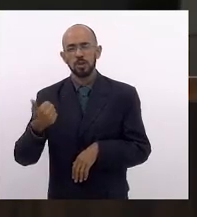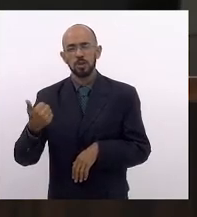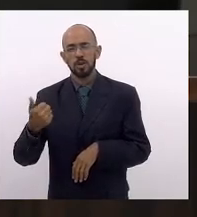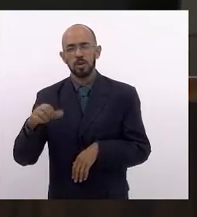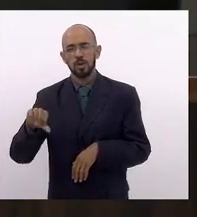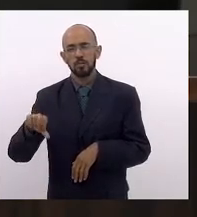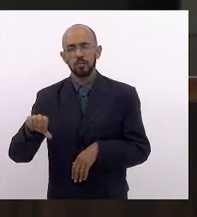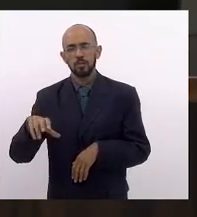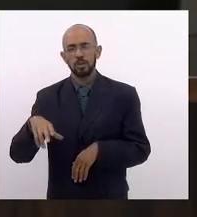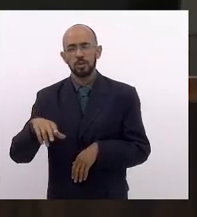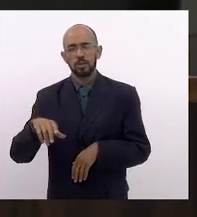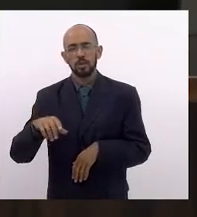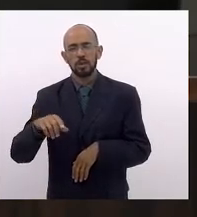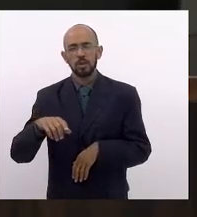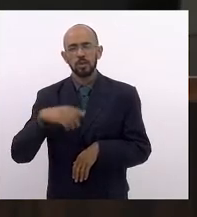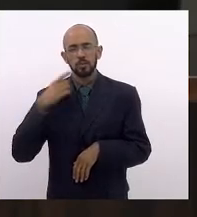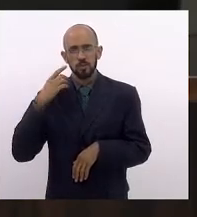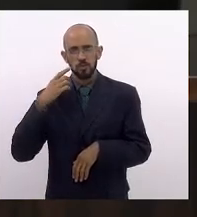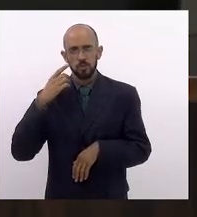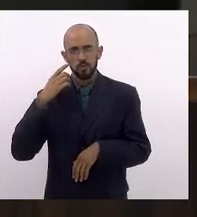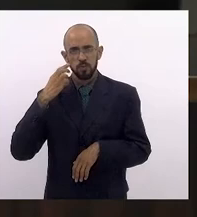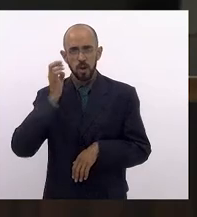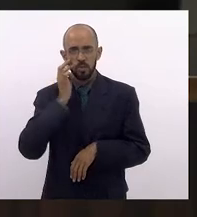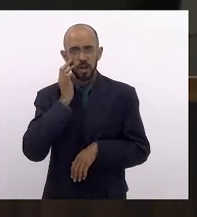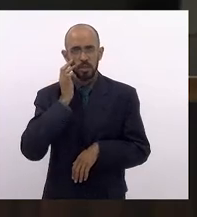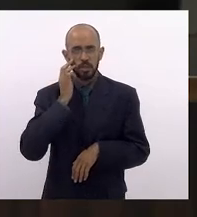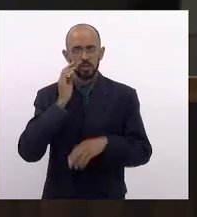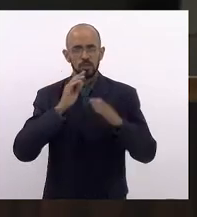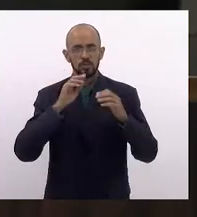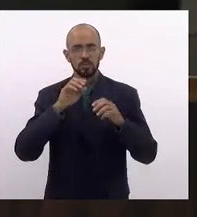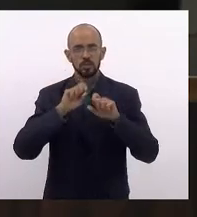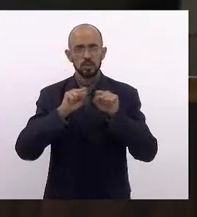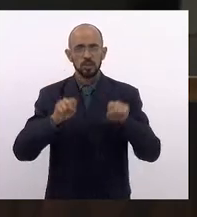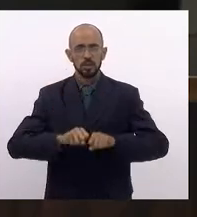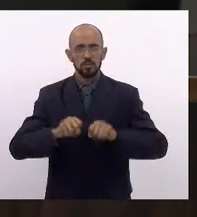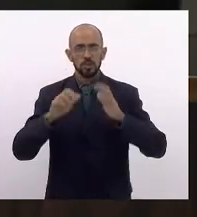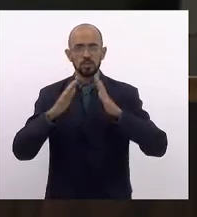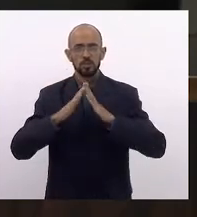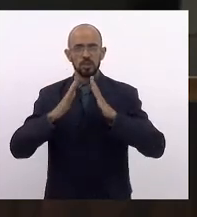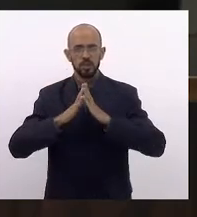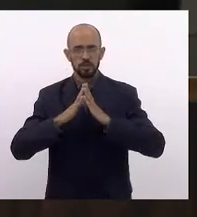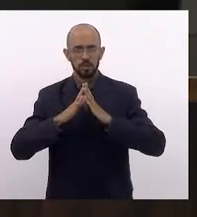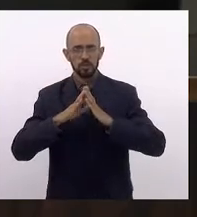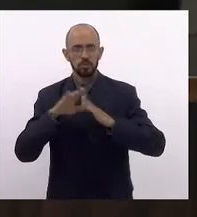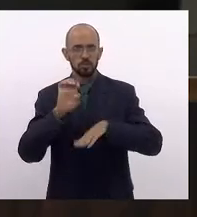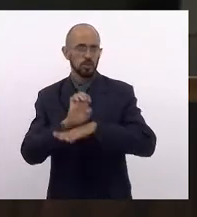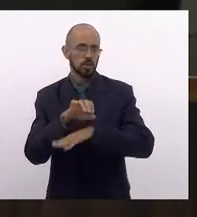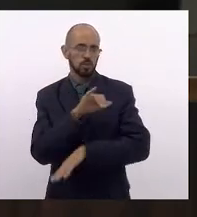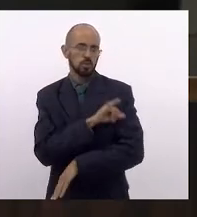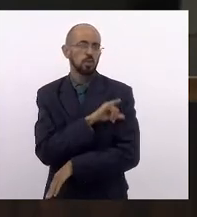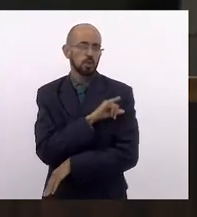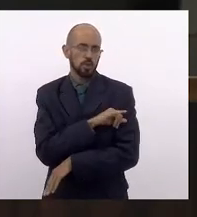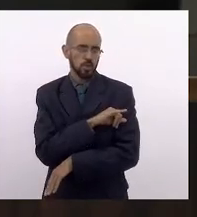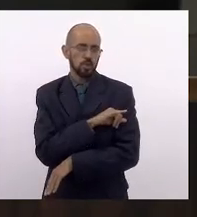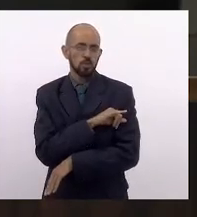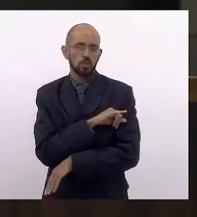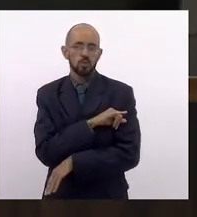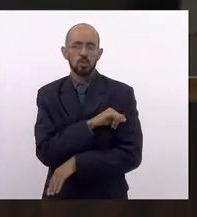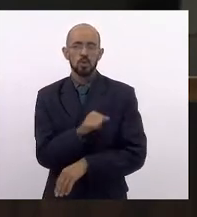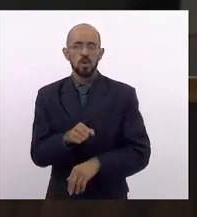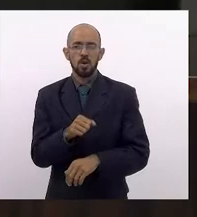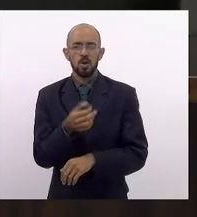autoria dos deputados waldeck Carneiro Renata Souza que institui o sistema de habitação de interesse social no estado do Rio de Janeiro na forma que menciona